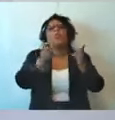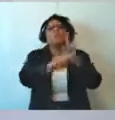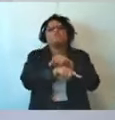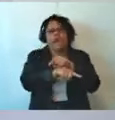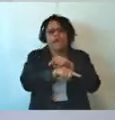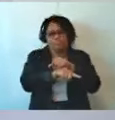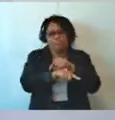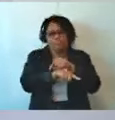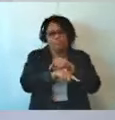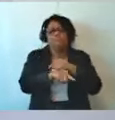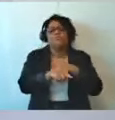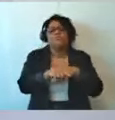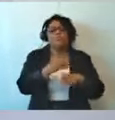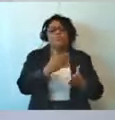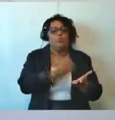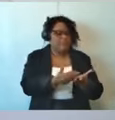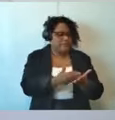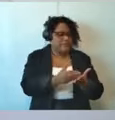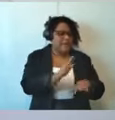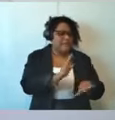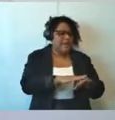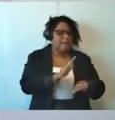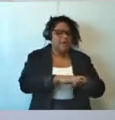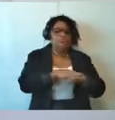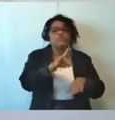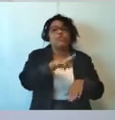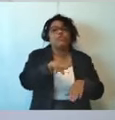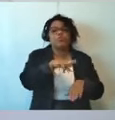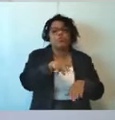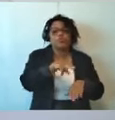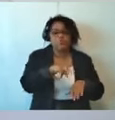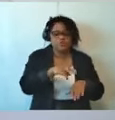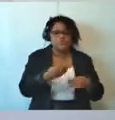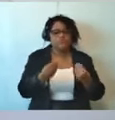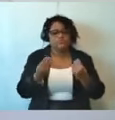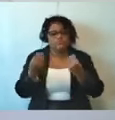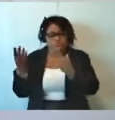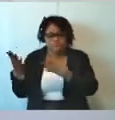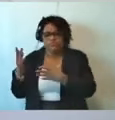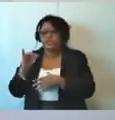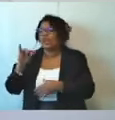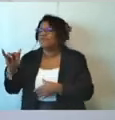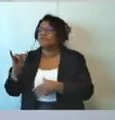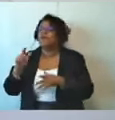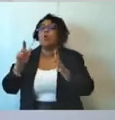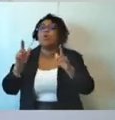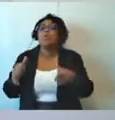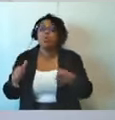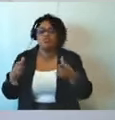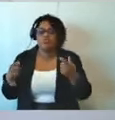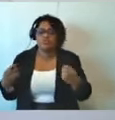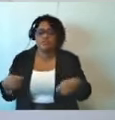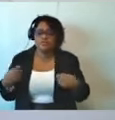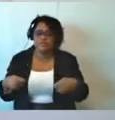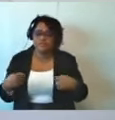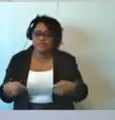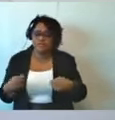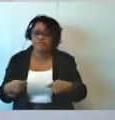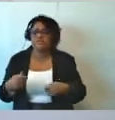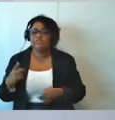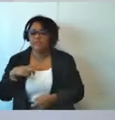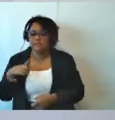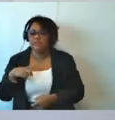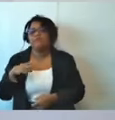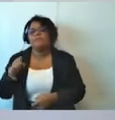partir de quem utiliza, levar os demais pontos onde deveriam ser instalados para poder executar esse projeto. Porque